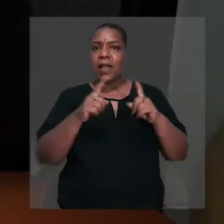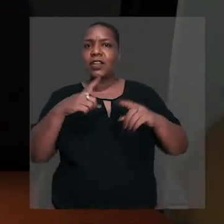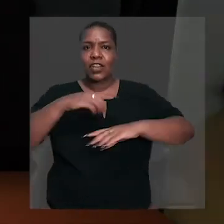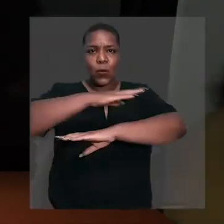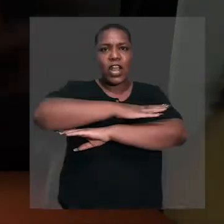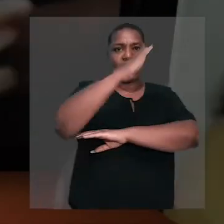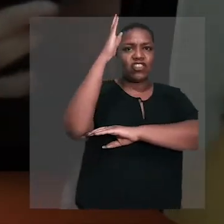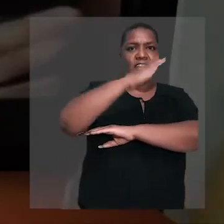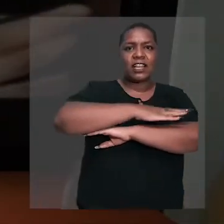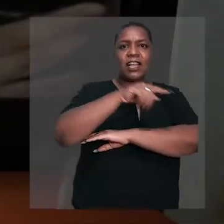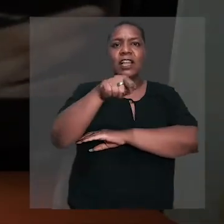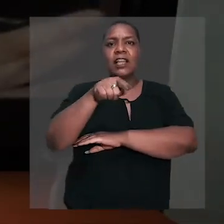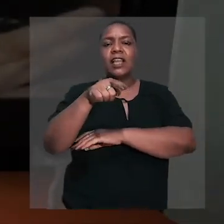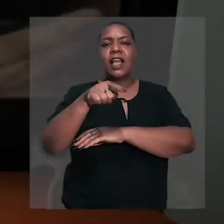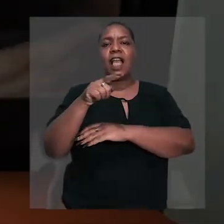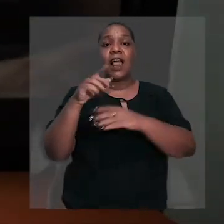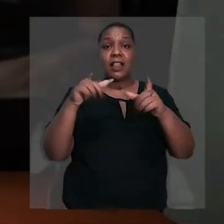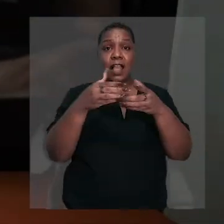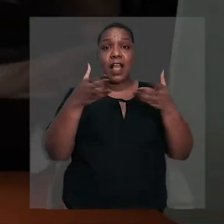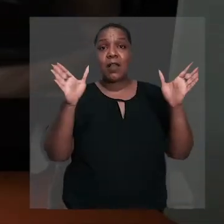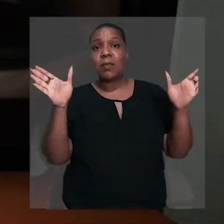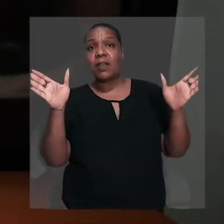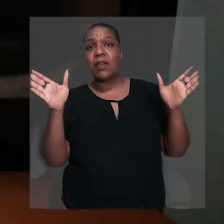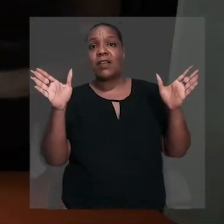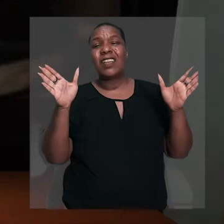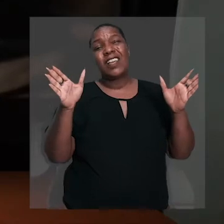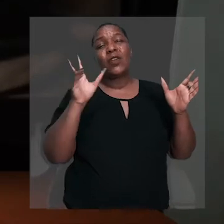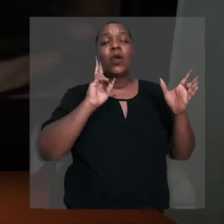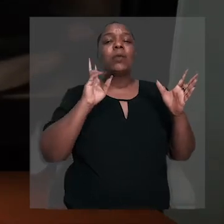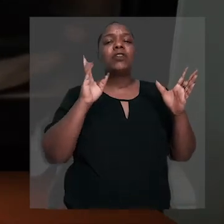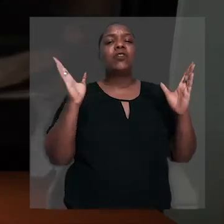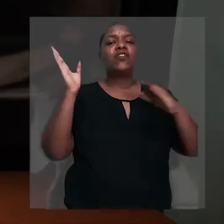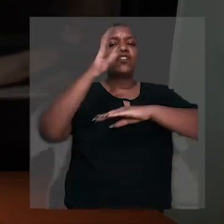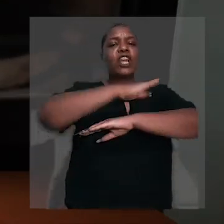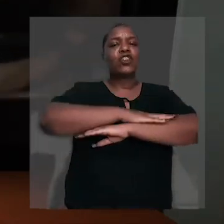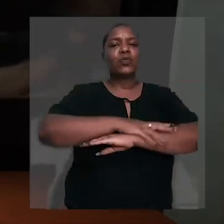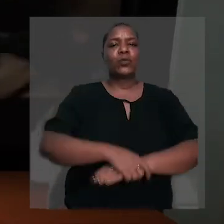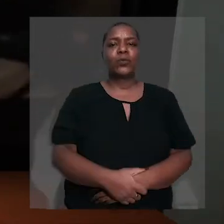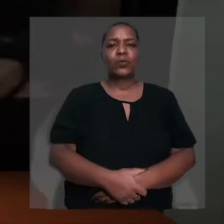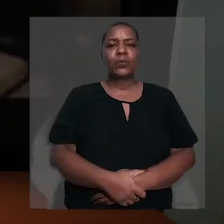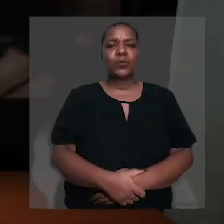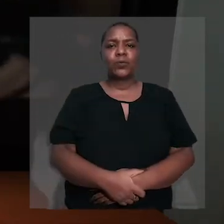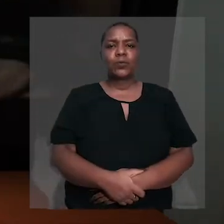Mas eu tenho uma janela aqui. E se ela tá aberta, normalmente eu deixo ela fechada.